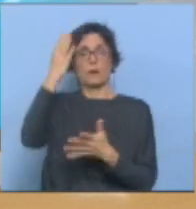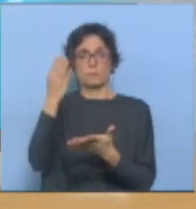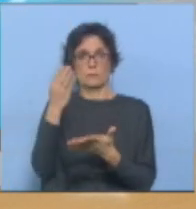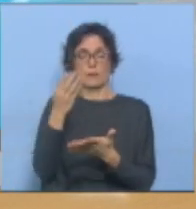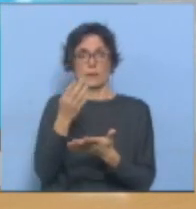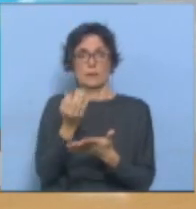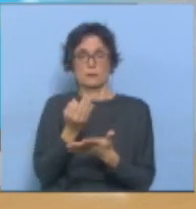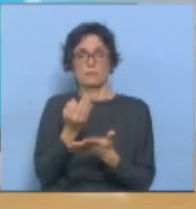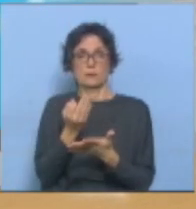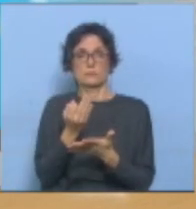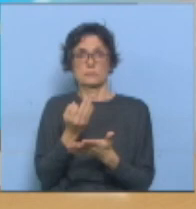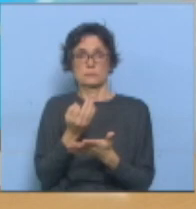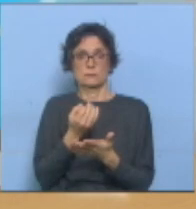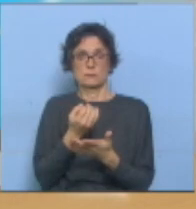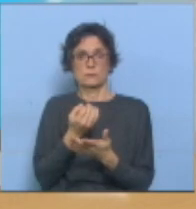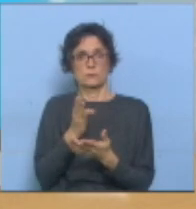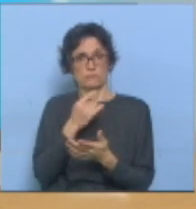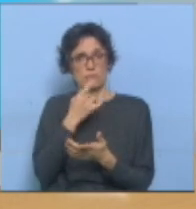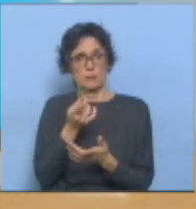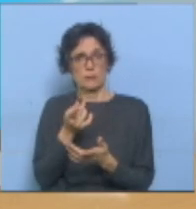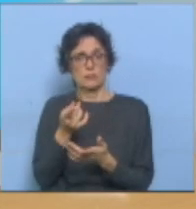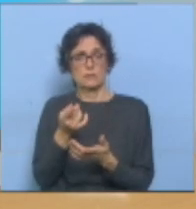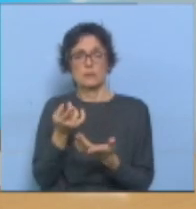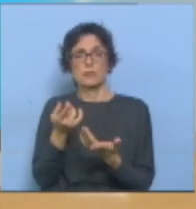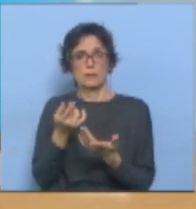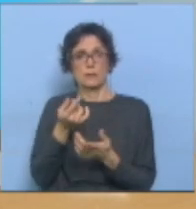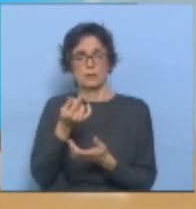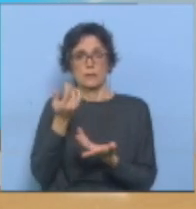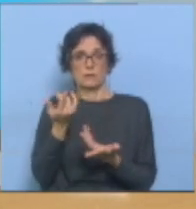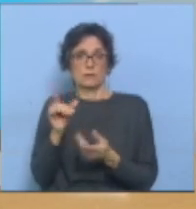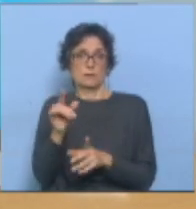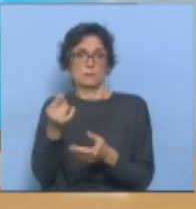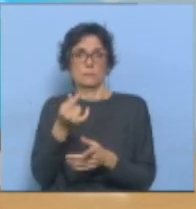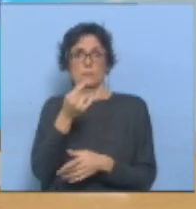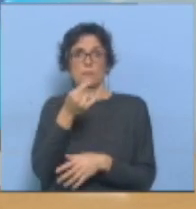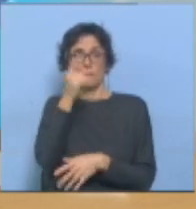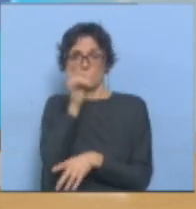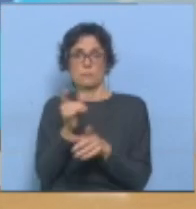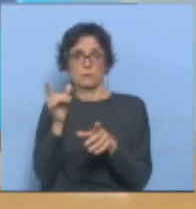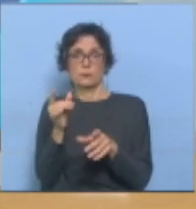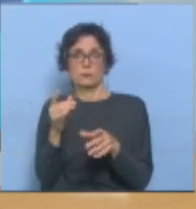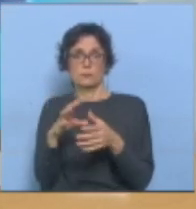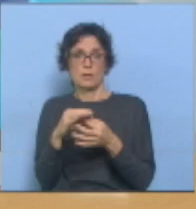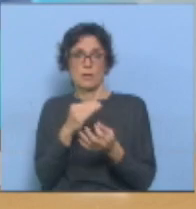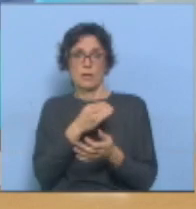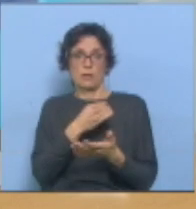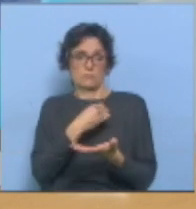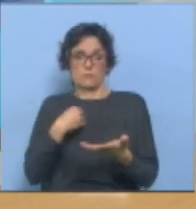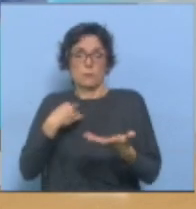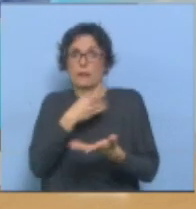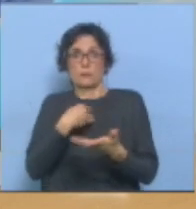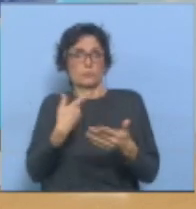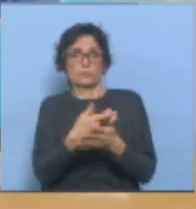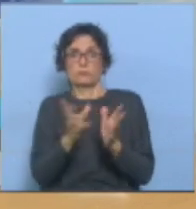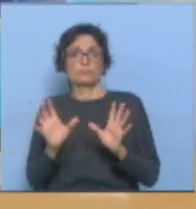devem combater esta ideia e assumir a sua objeção de consciência. E assim será. E espera-se que a maior parte